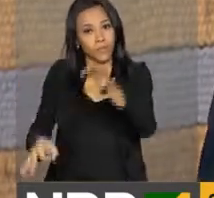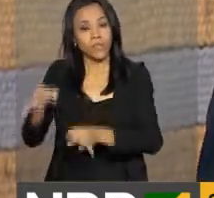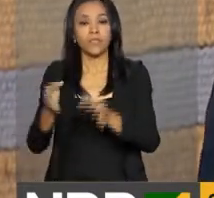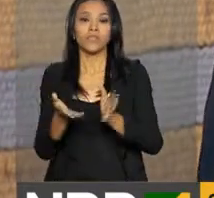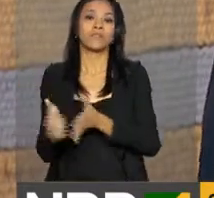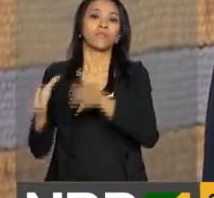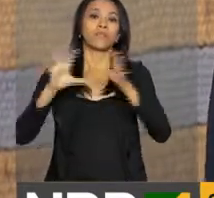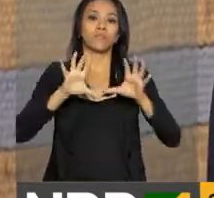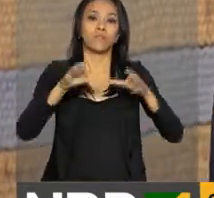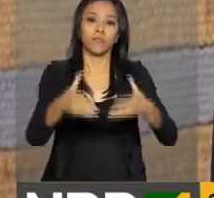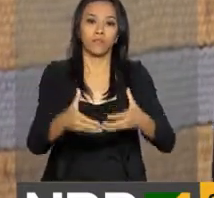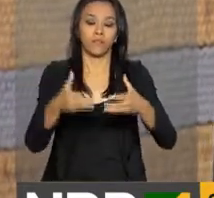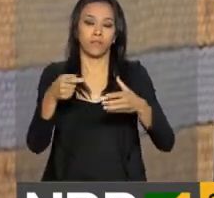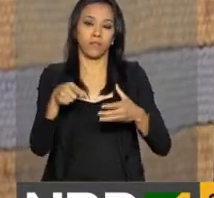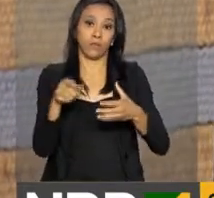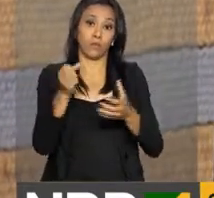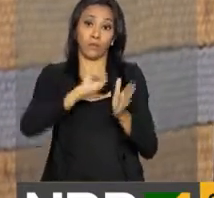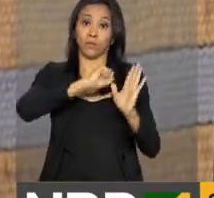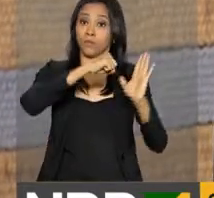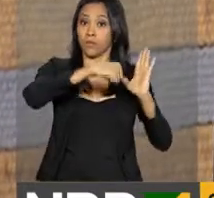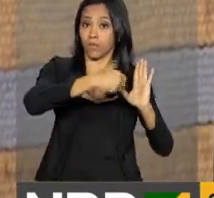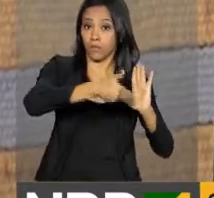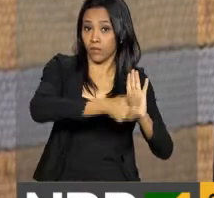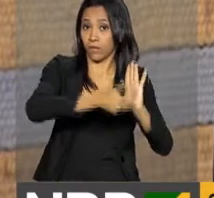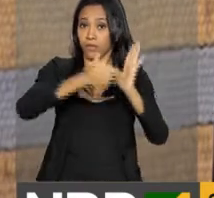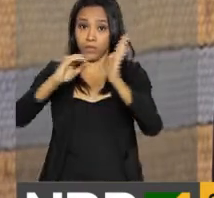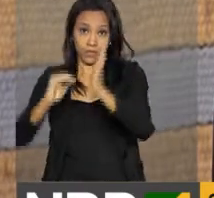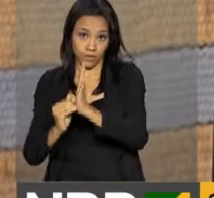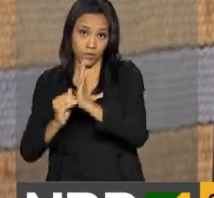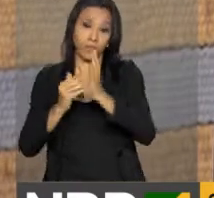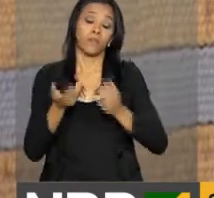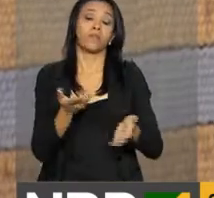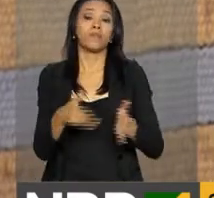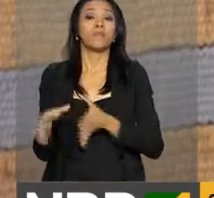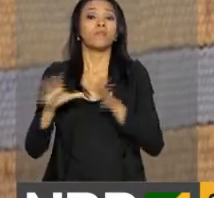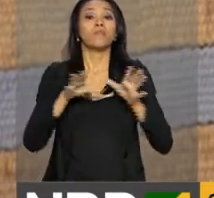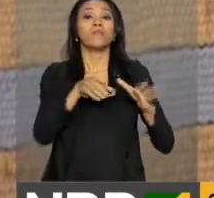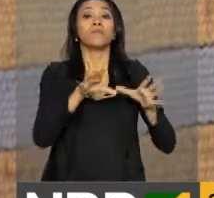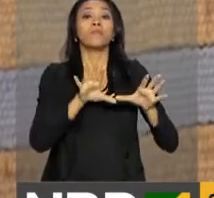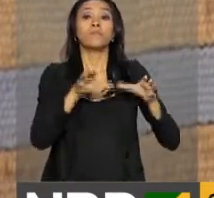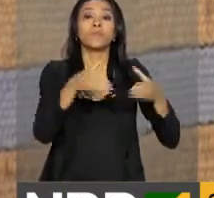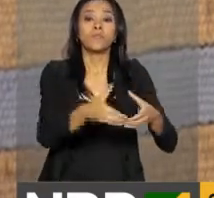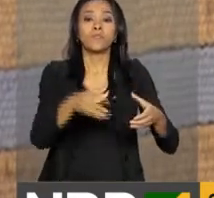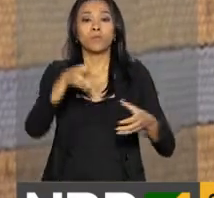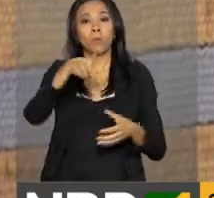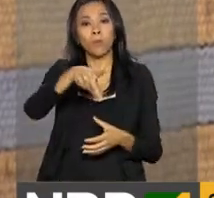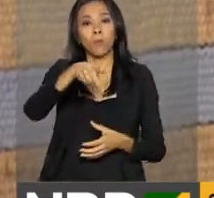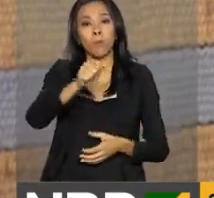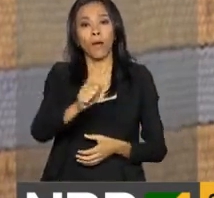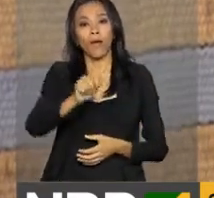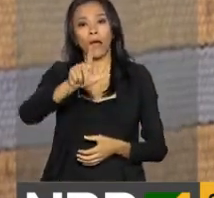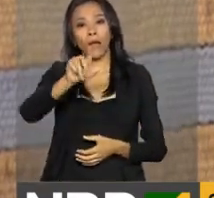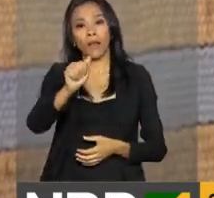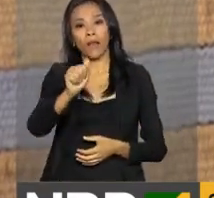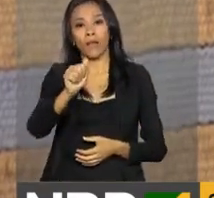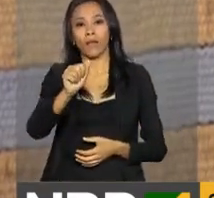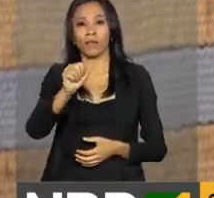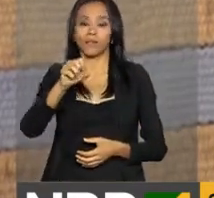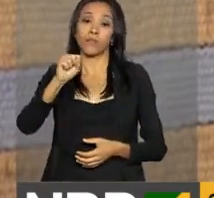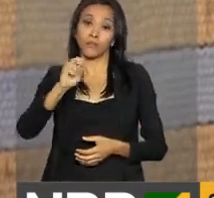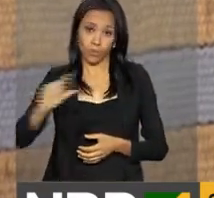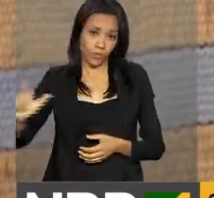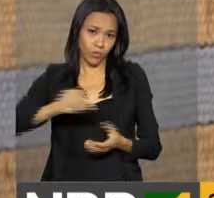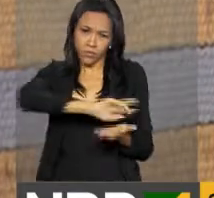do Senado Federal, da Câmara dos Deputados, o presidente do Parlasul, deputado Arlindo Quinalha.